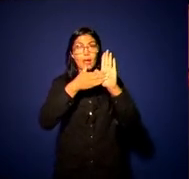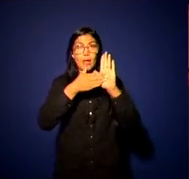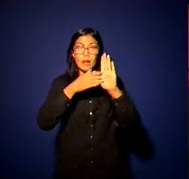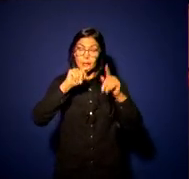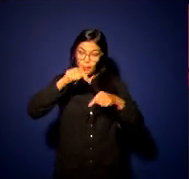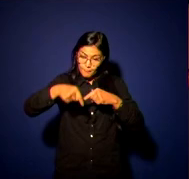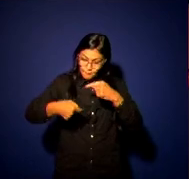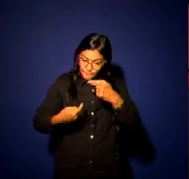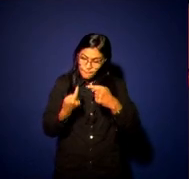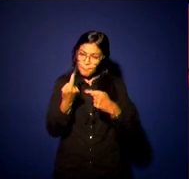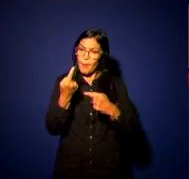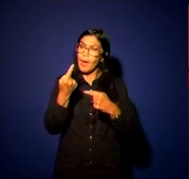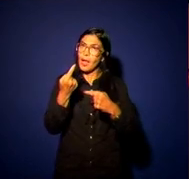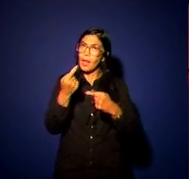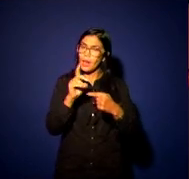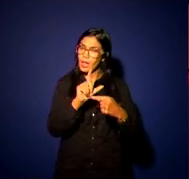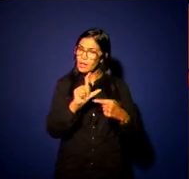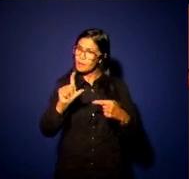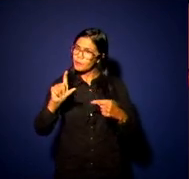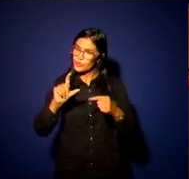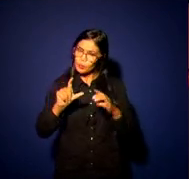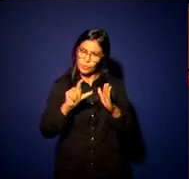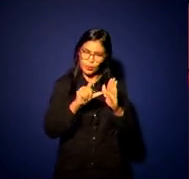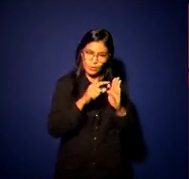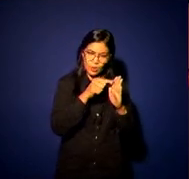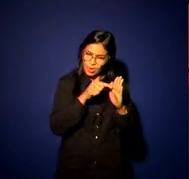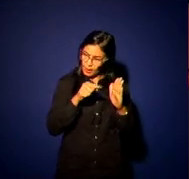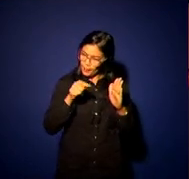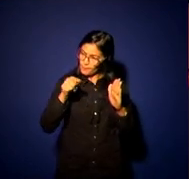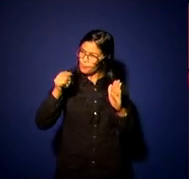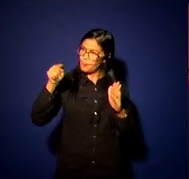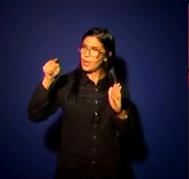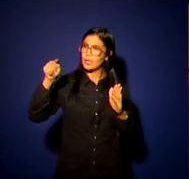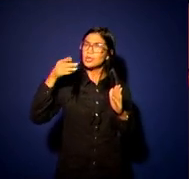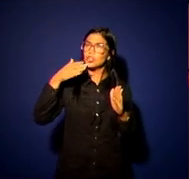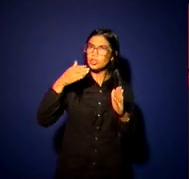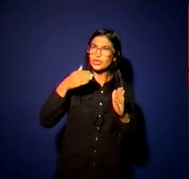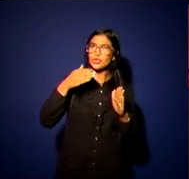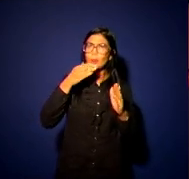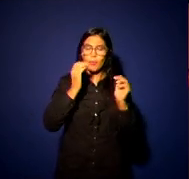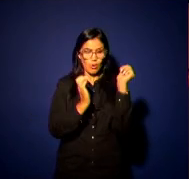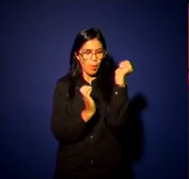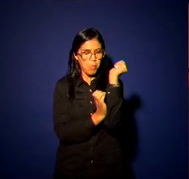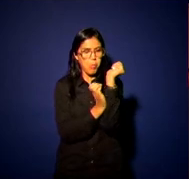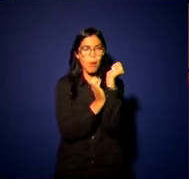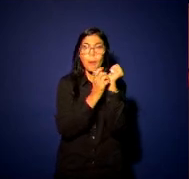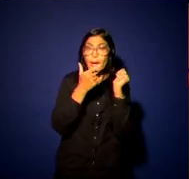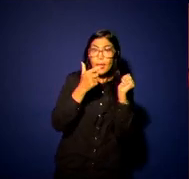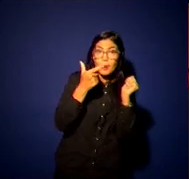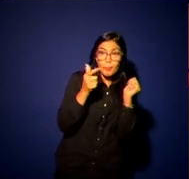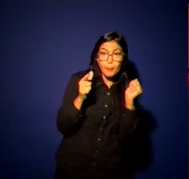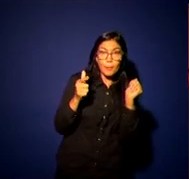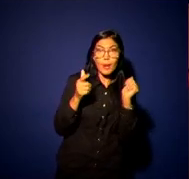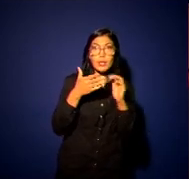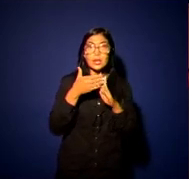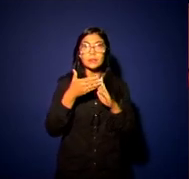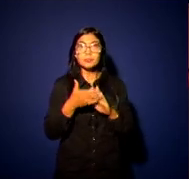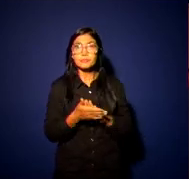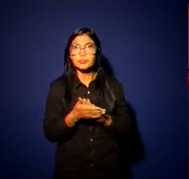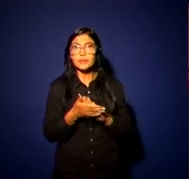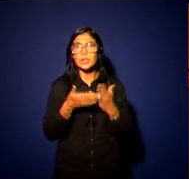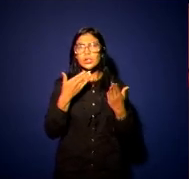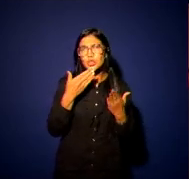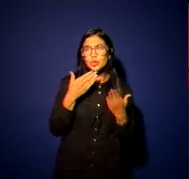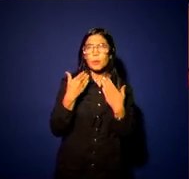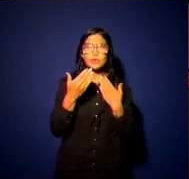normativa e é uma evolução conversa claramente desburocratizante e desenvolvimento a gente pode falar